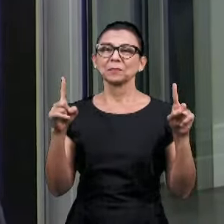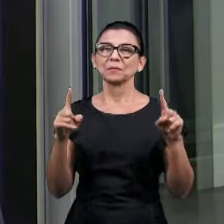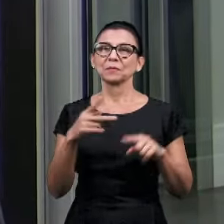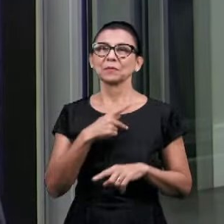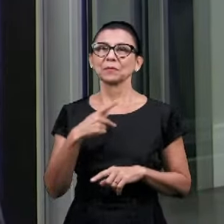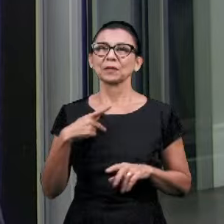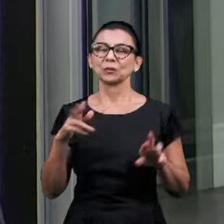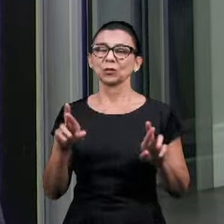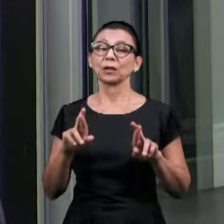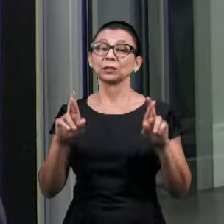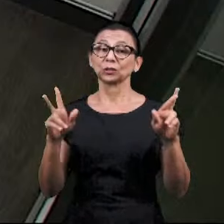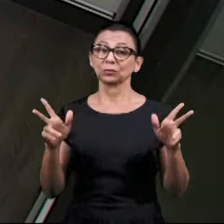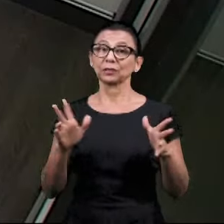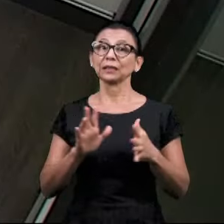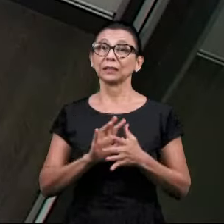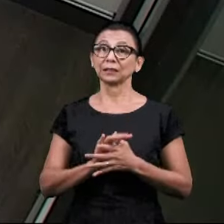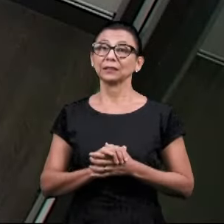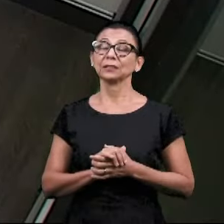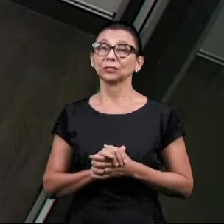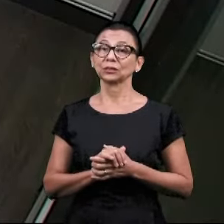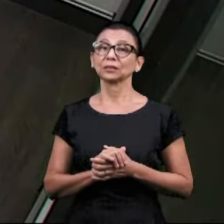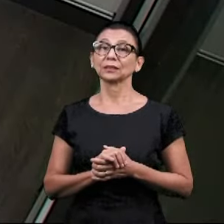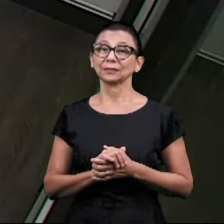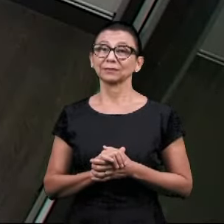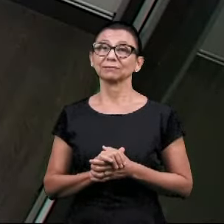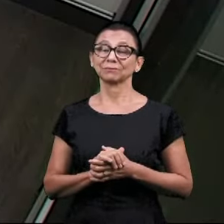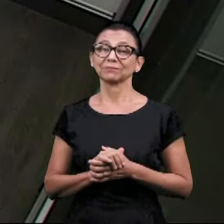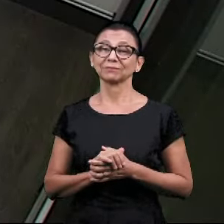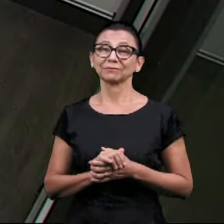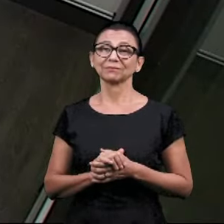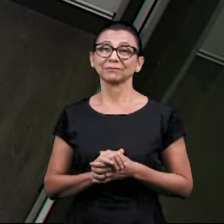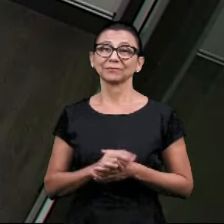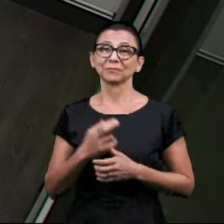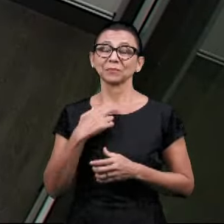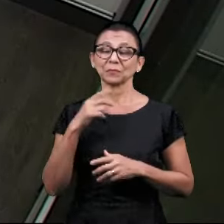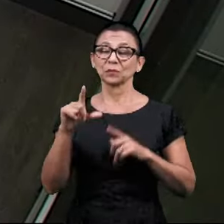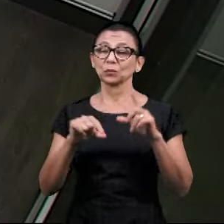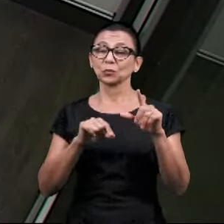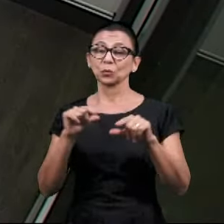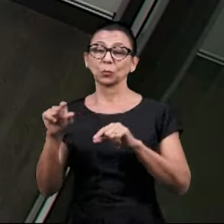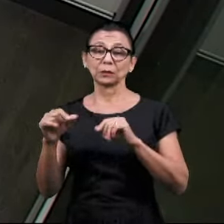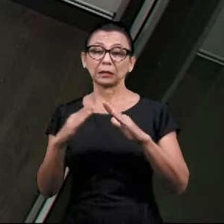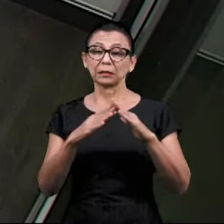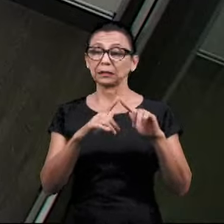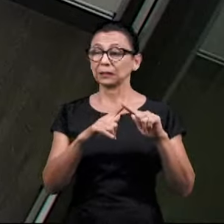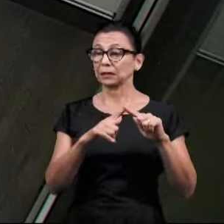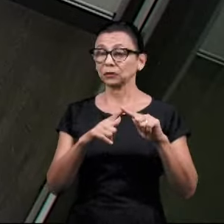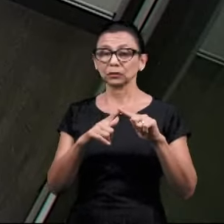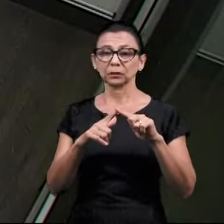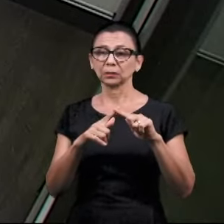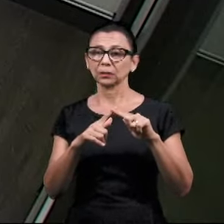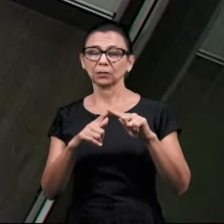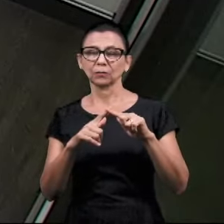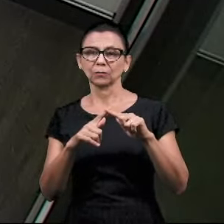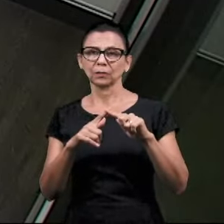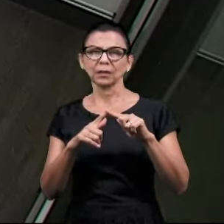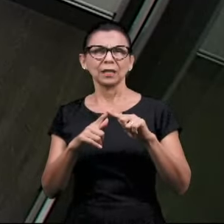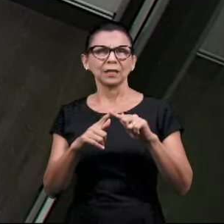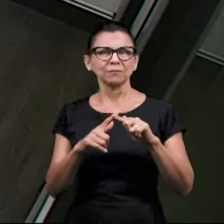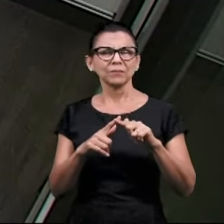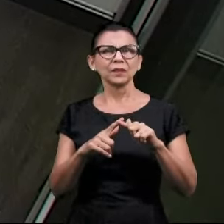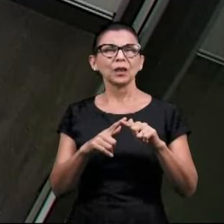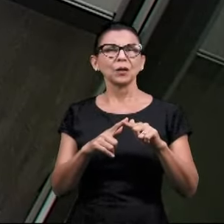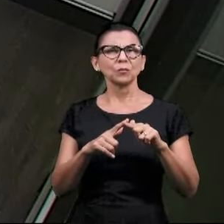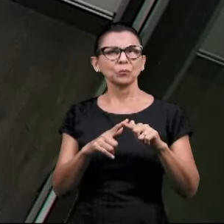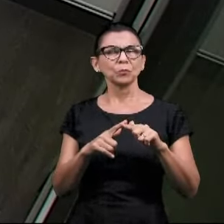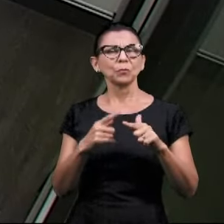um governo, né? Orientação, então, né? Quando você tem que sair, é muito ruim pro pastor também. Porque ele